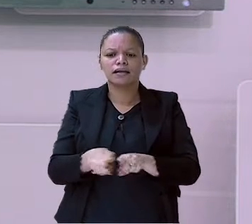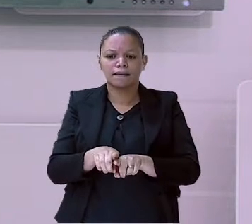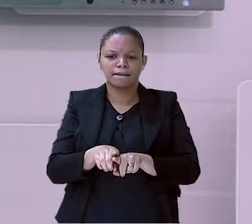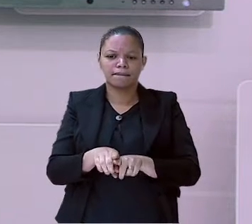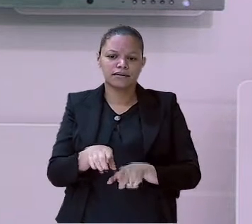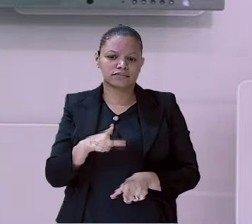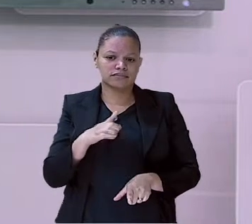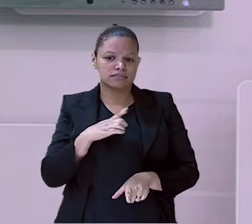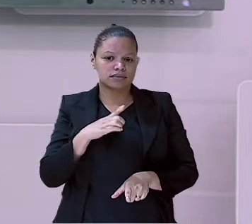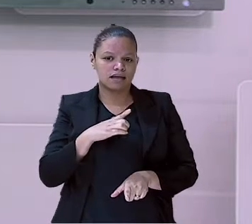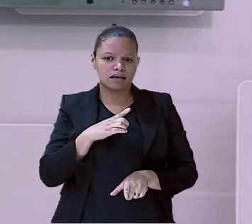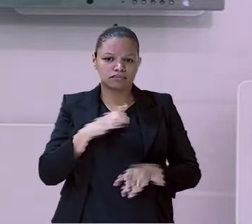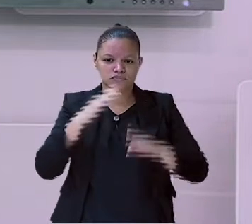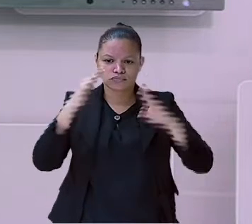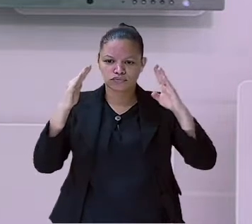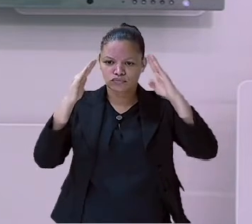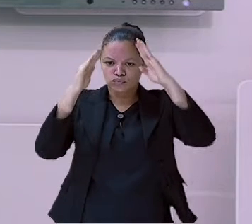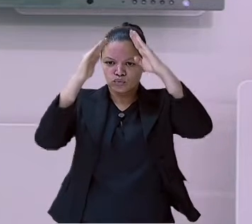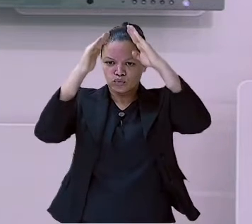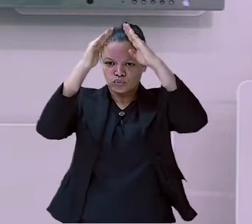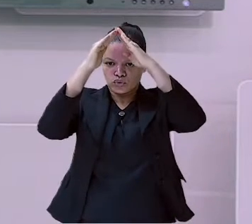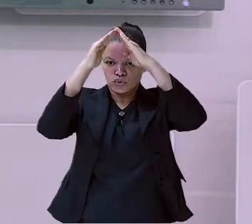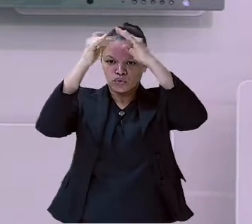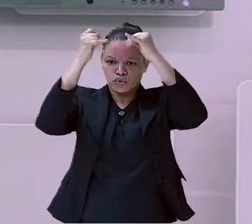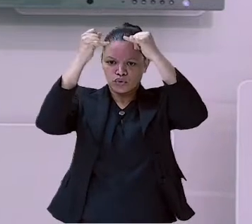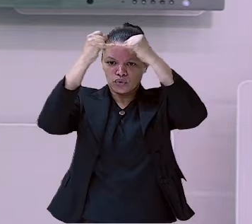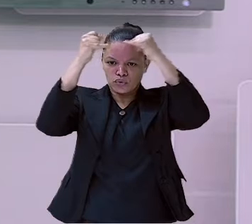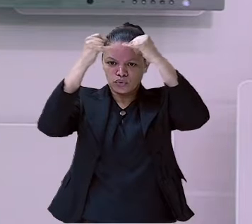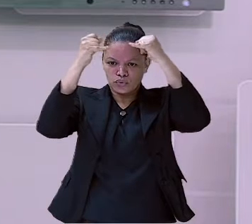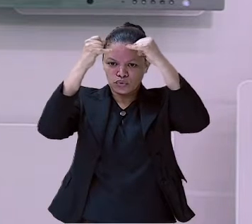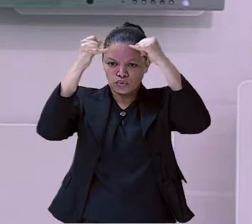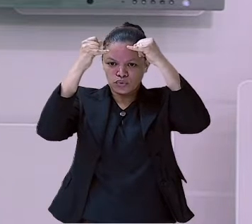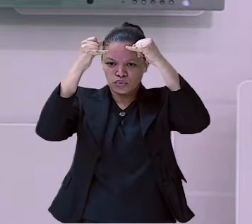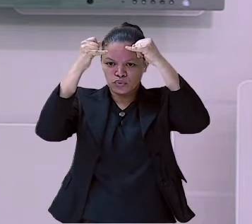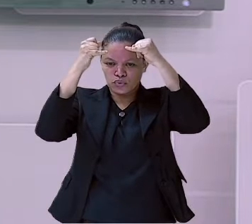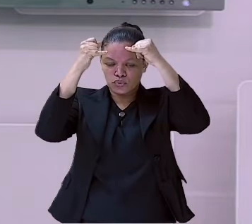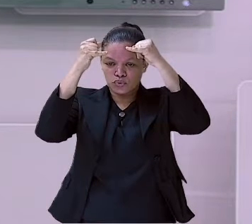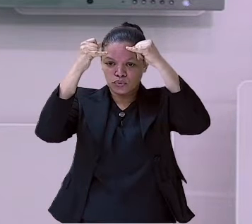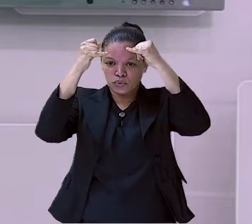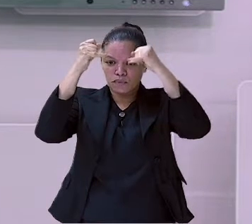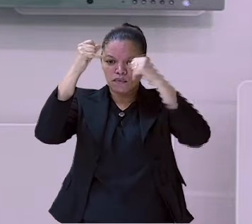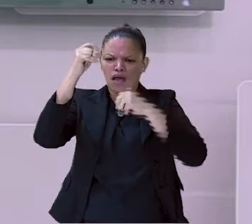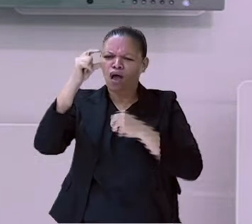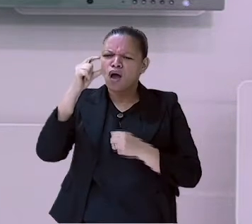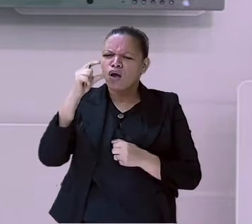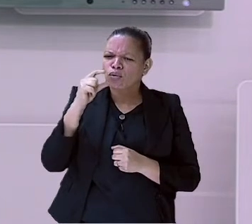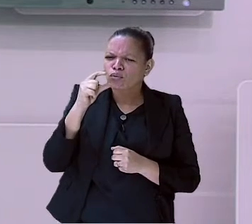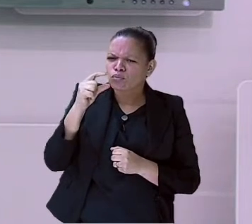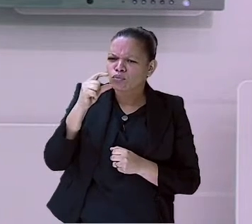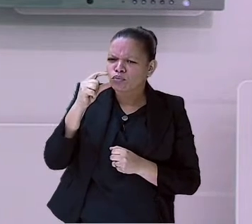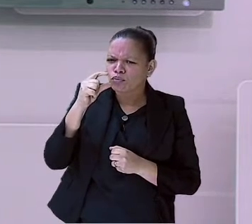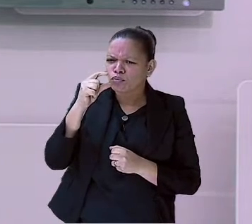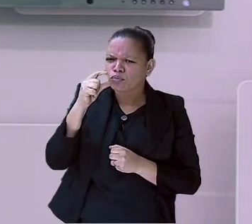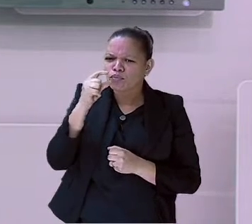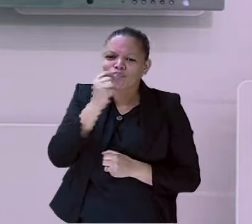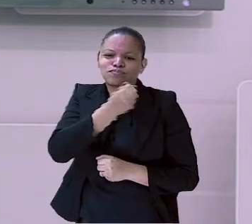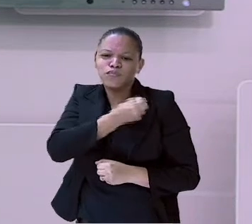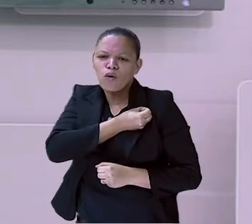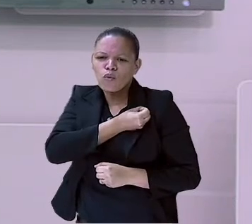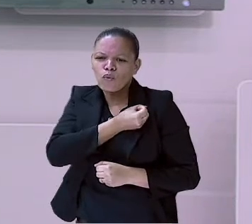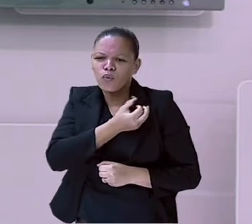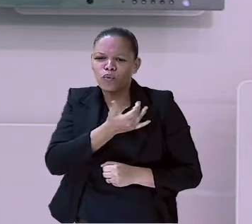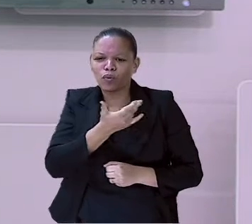etapa da nossa pirâmide. Então, quer dizer, vão diminuindo as porções. Aqui em cima você tem uma